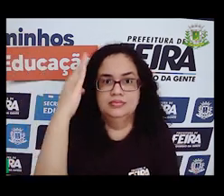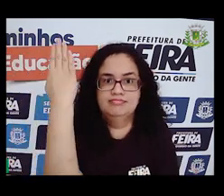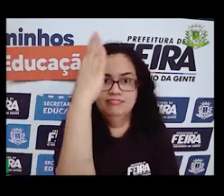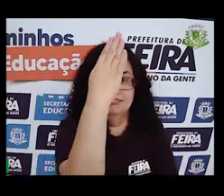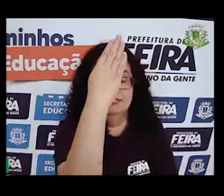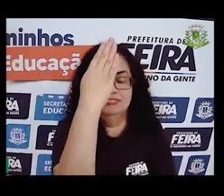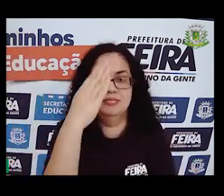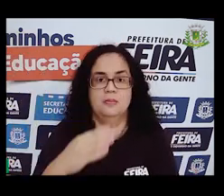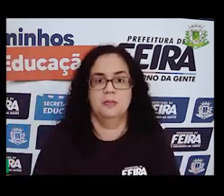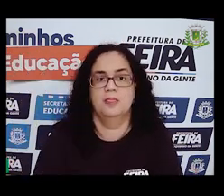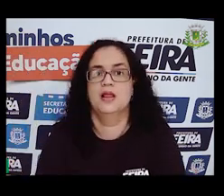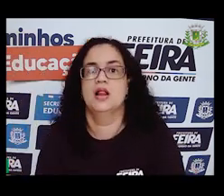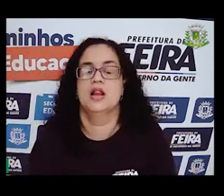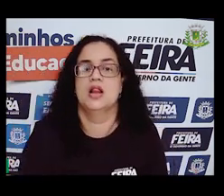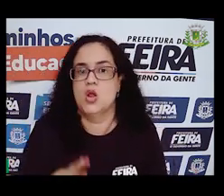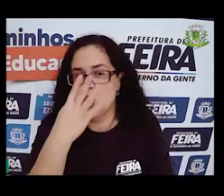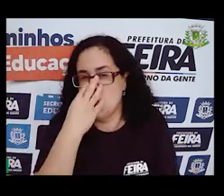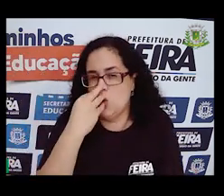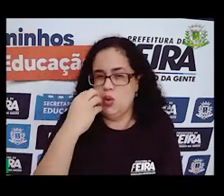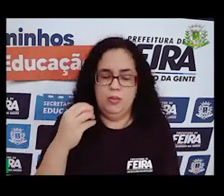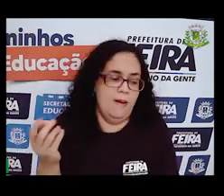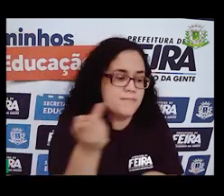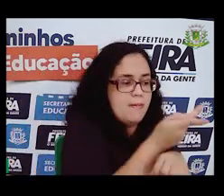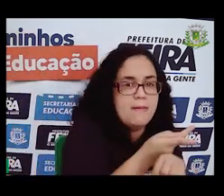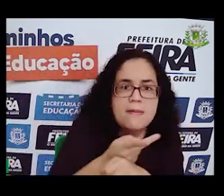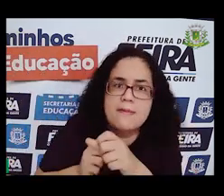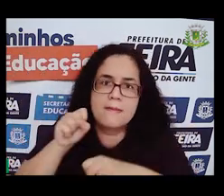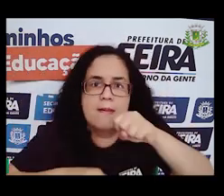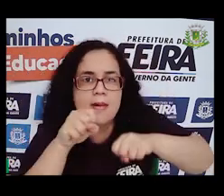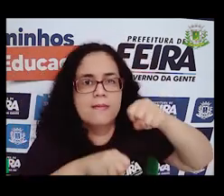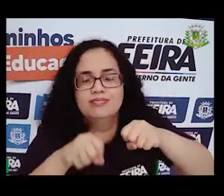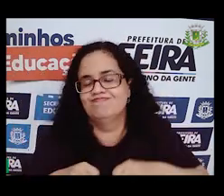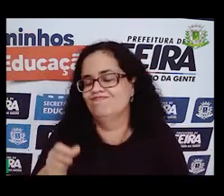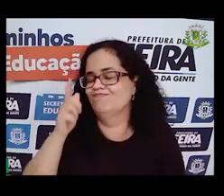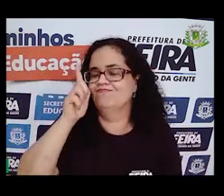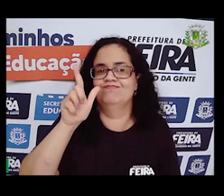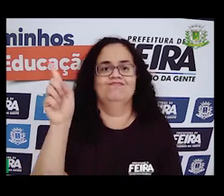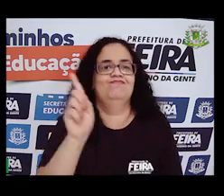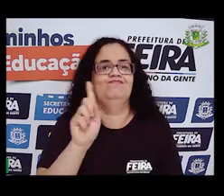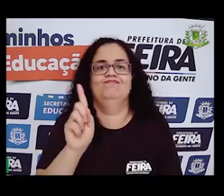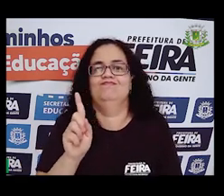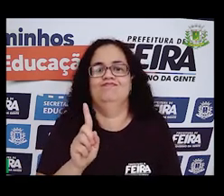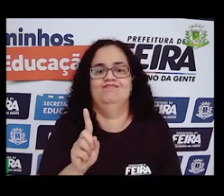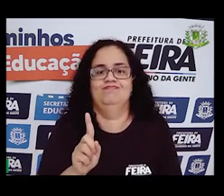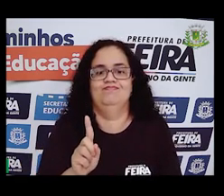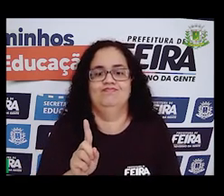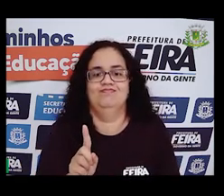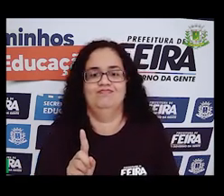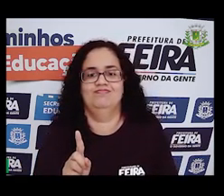seu irmão. O lobo correu atrás dele, mas não conseguiu alcançar.